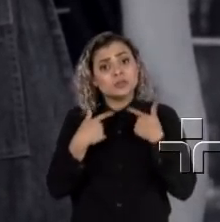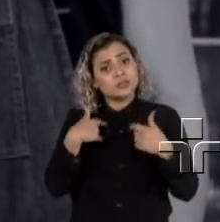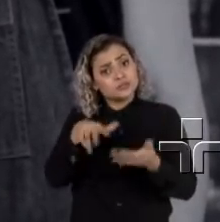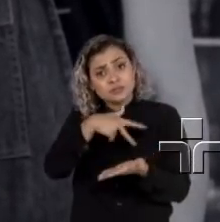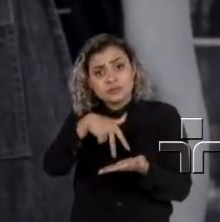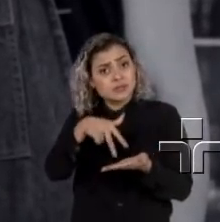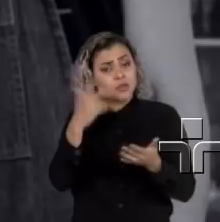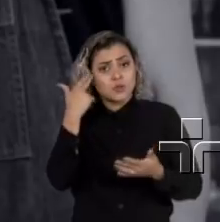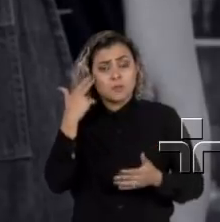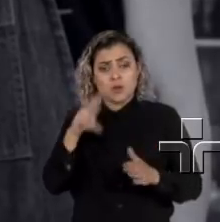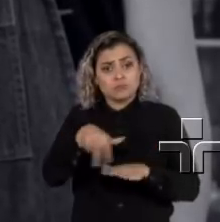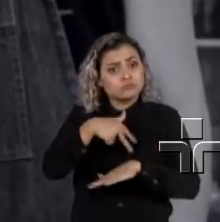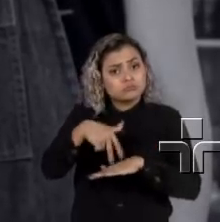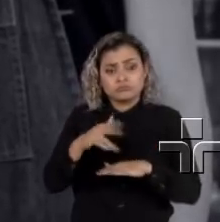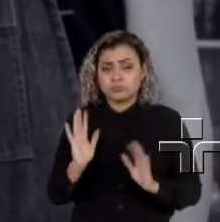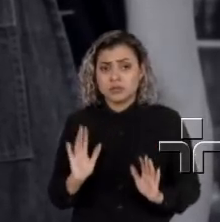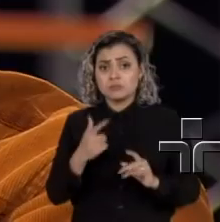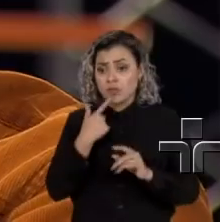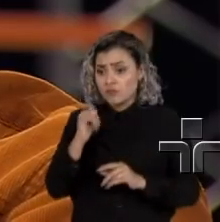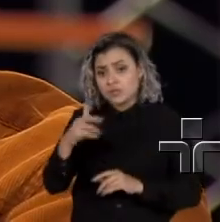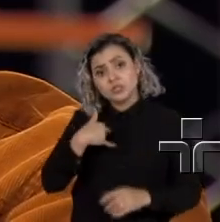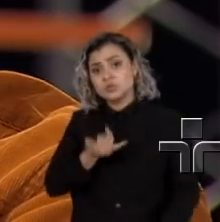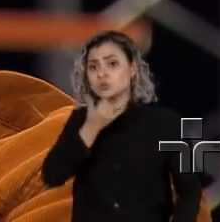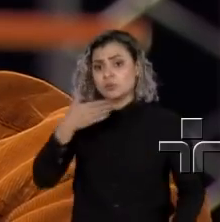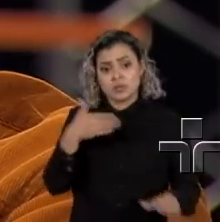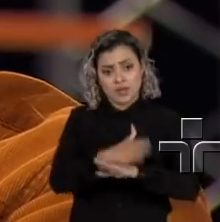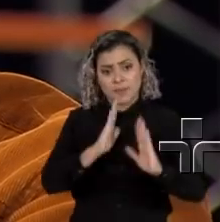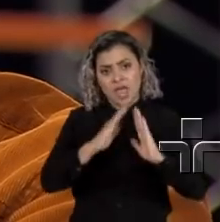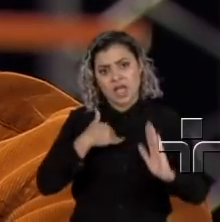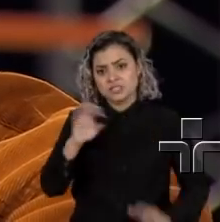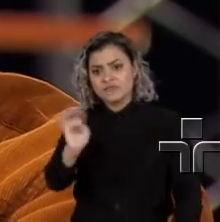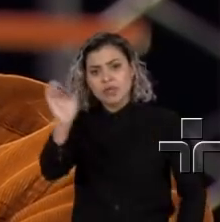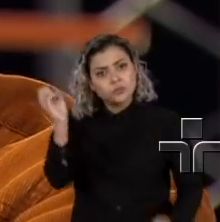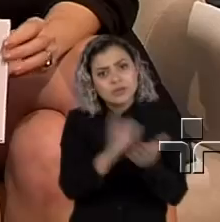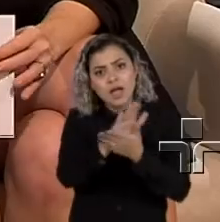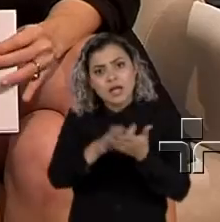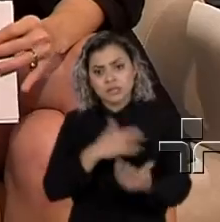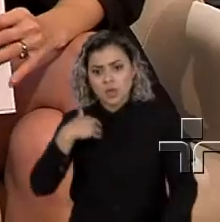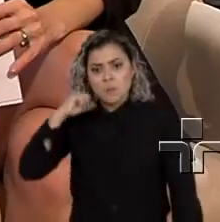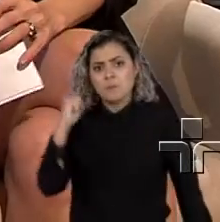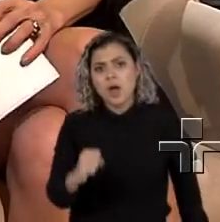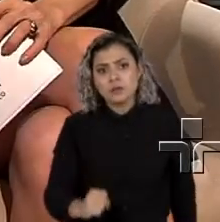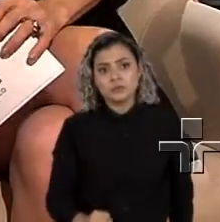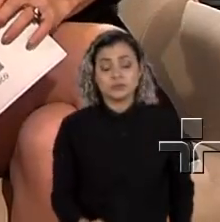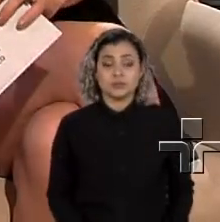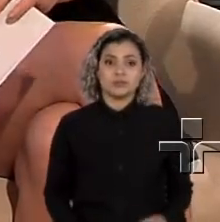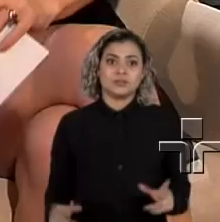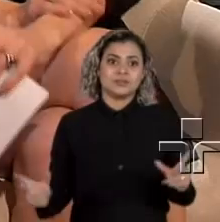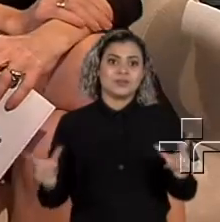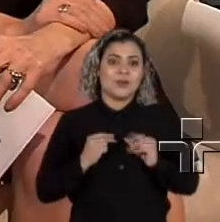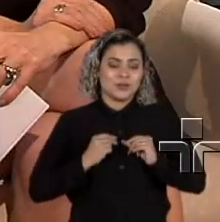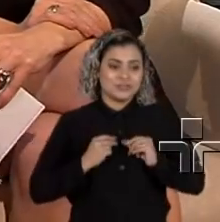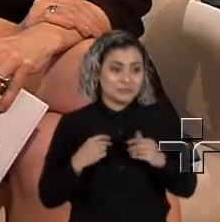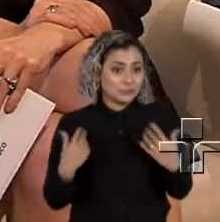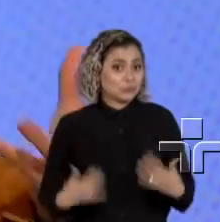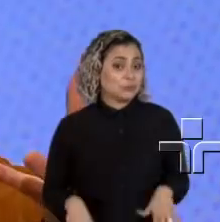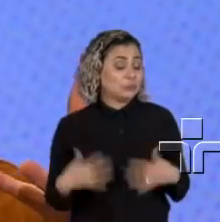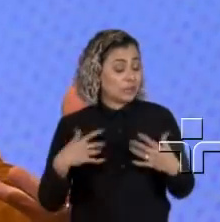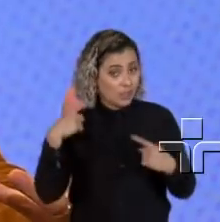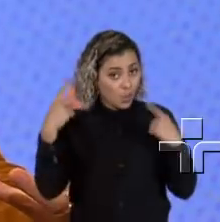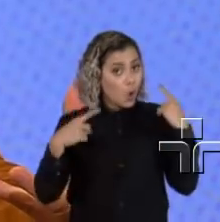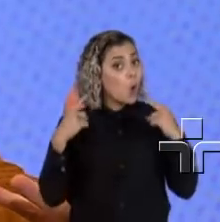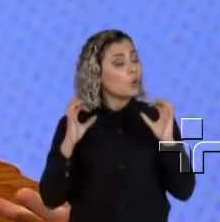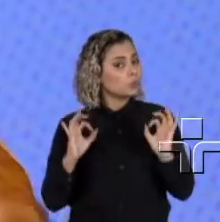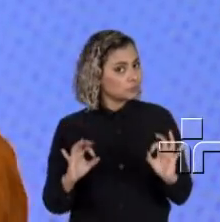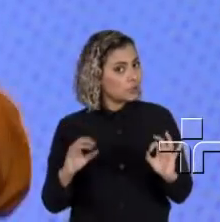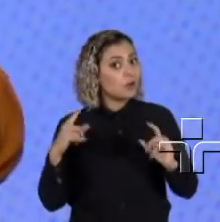falo que, olha, não entra viado na minha casa, viado eu mato, entendeu? É uma coisa muito... É maluco falar isso,